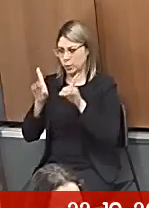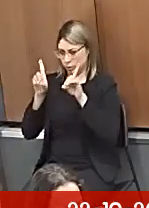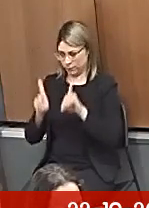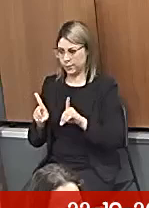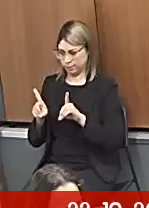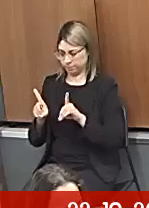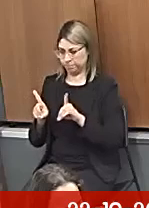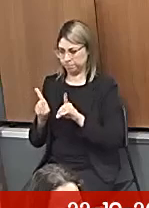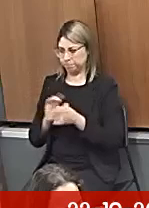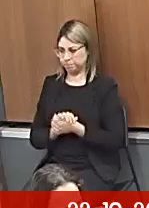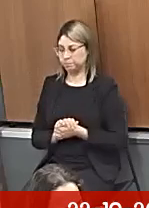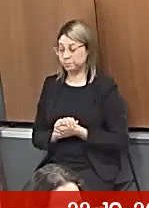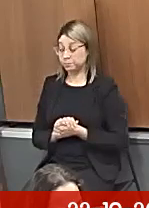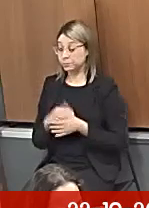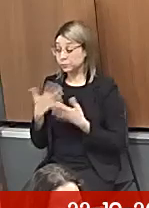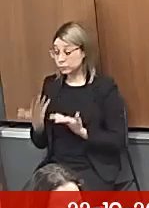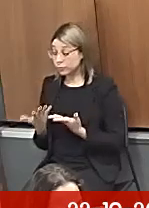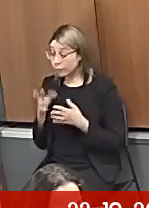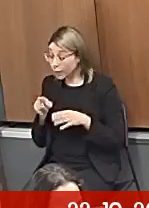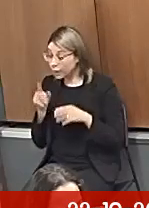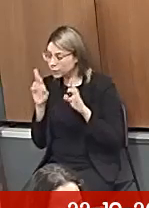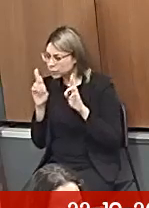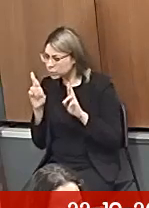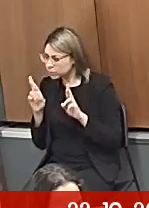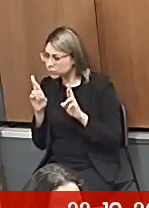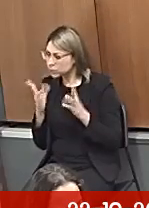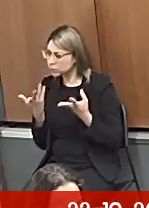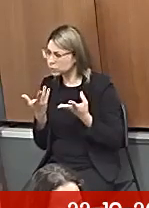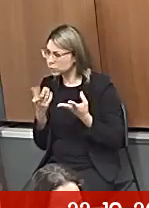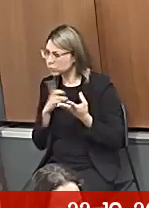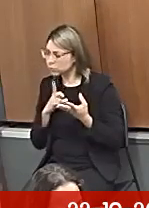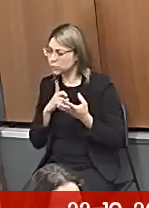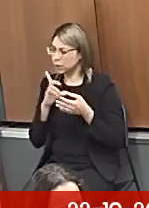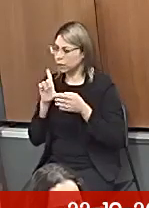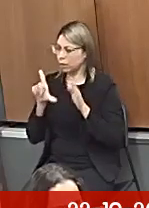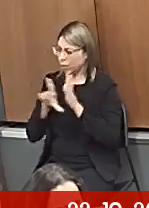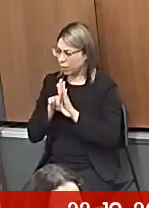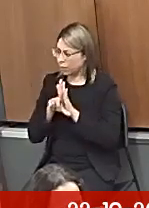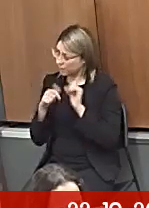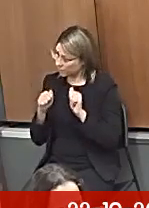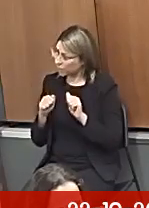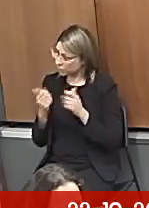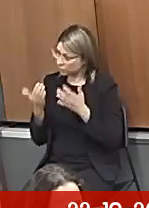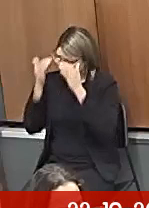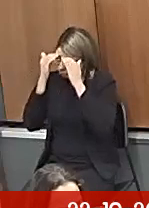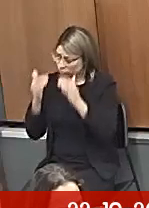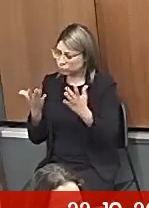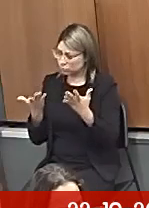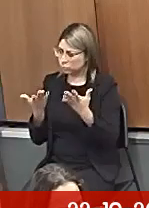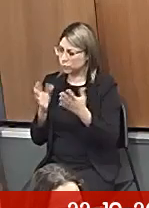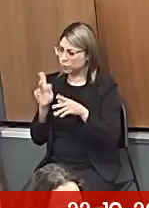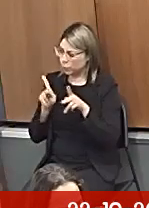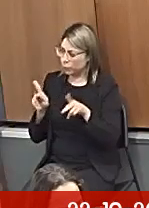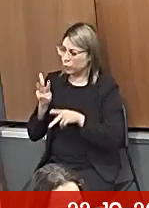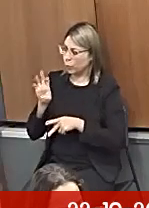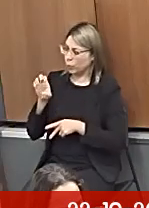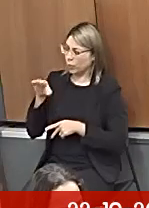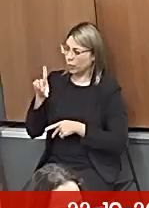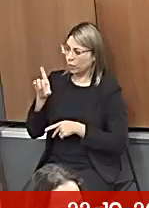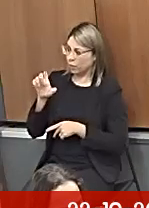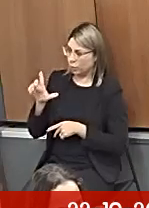deficiência. Tal responsabilidade da lei, ela tem que ser colocada em prática. O professor Wendel, que chegou